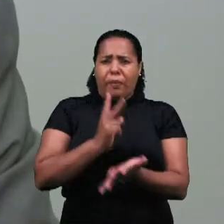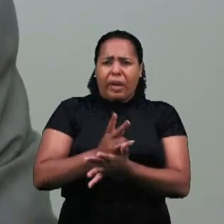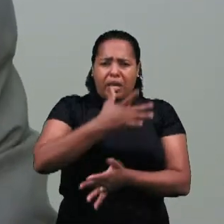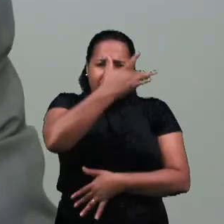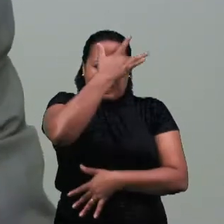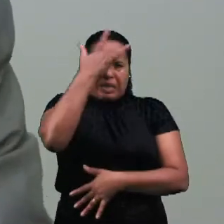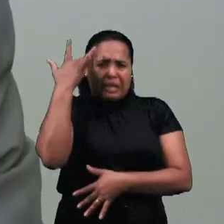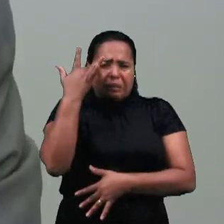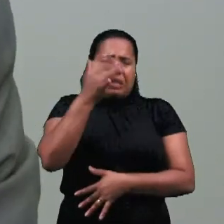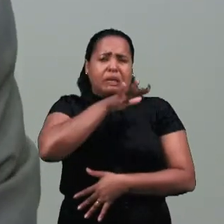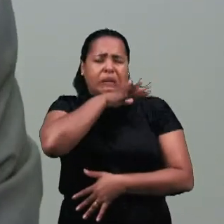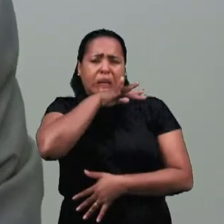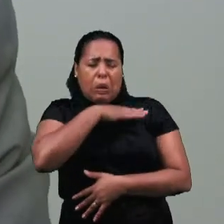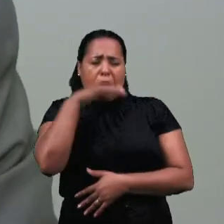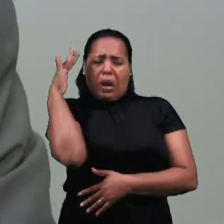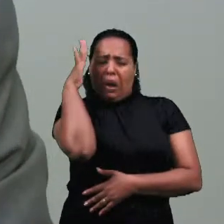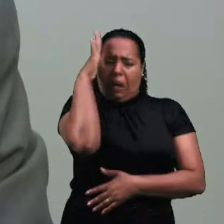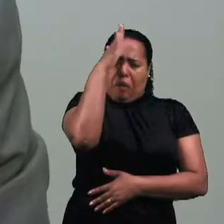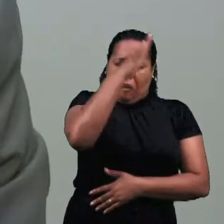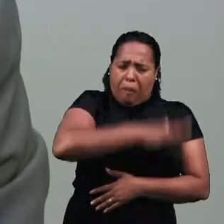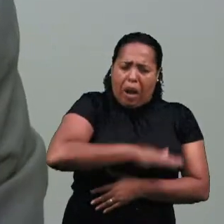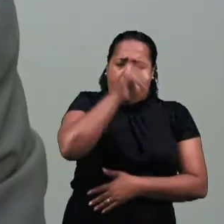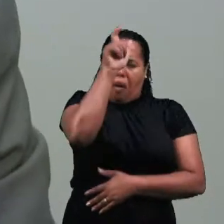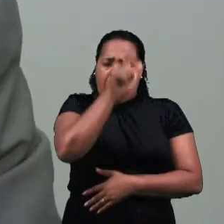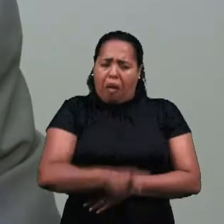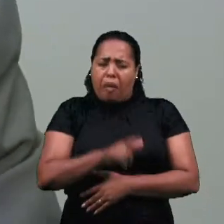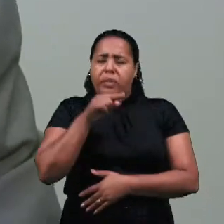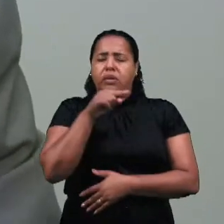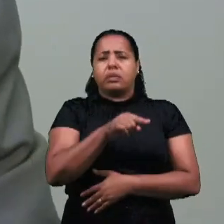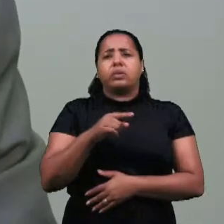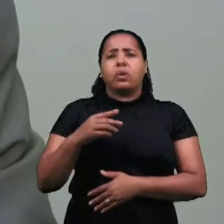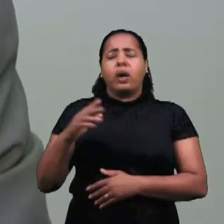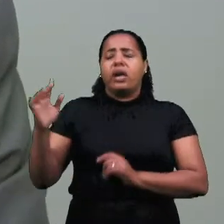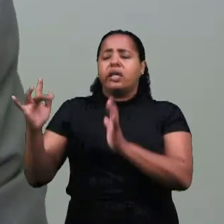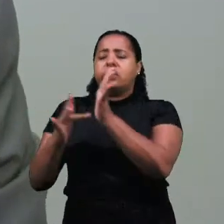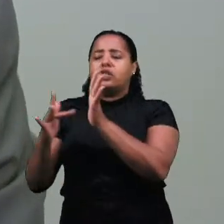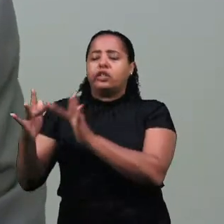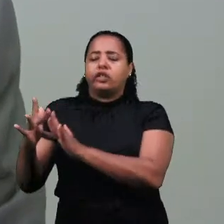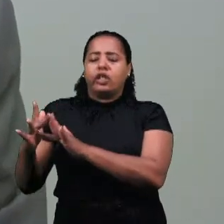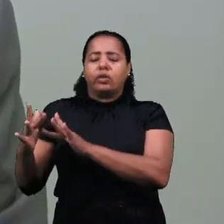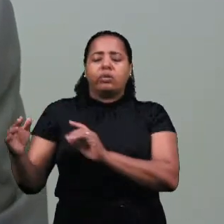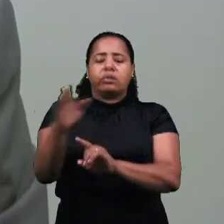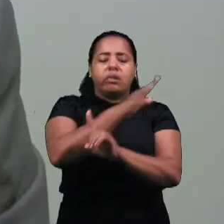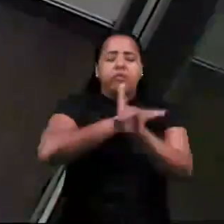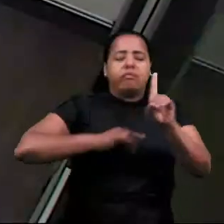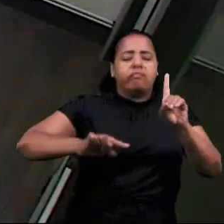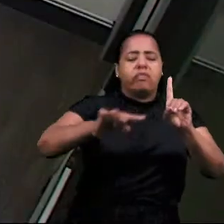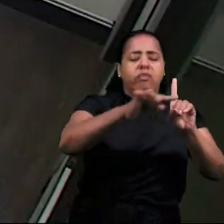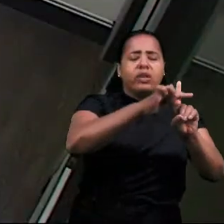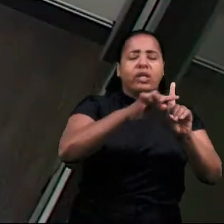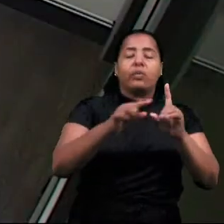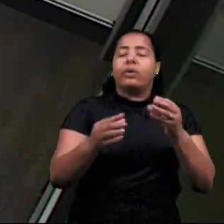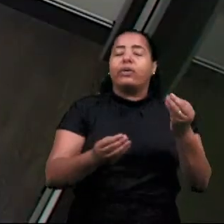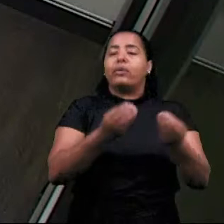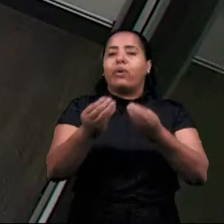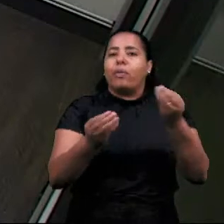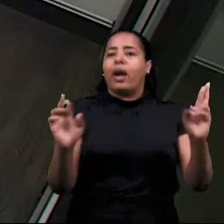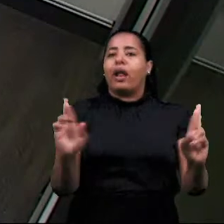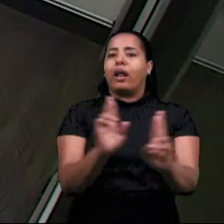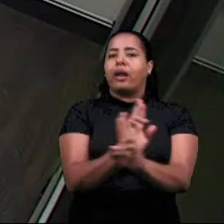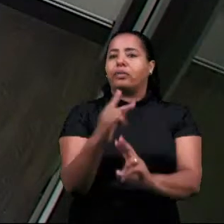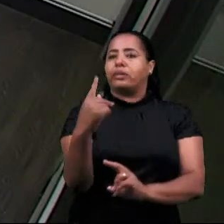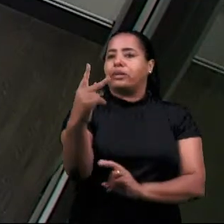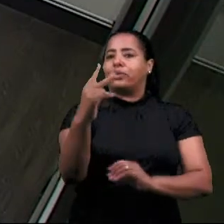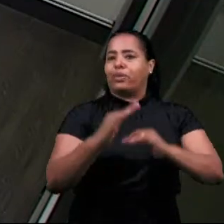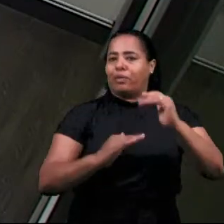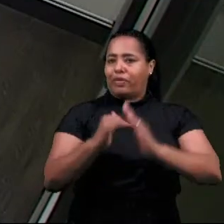mais maldosa que seja essa pessoa, o senhor Jesus se entregou por ela. E, então, é claro que a